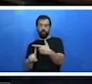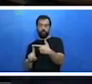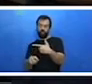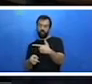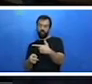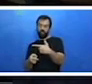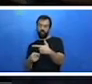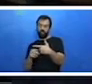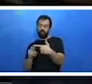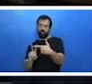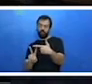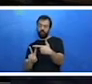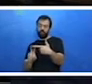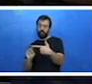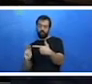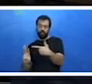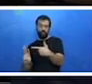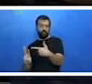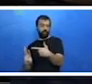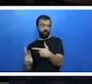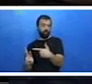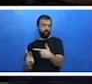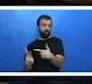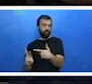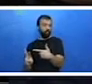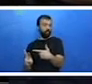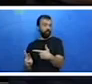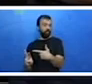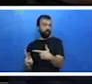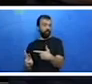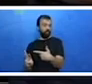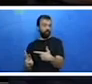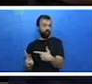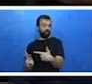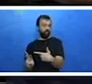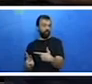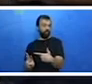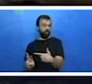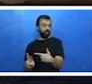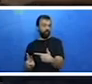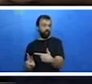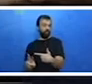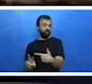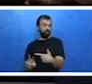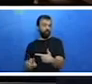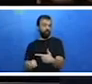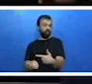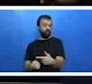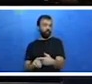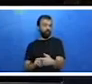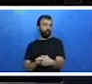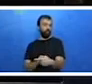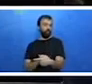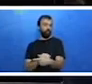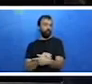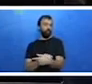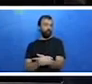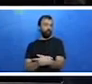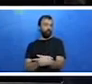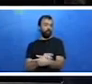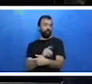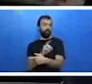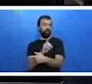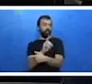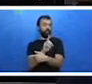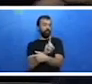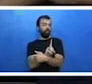23 centésimos, porque agora tem 2 casas após a vírgula. 1 inteiro,